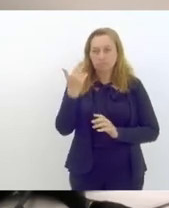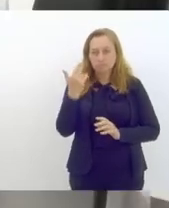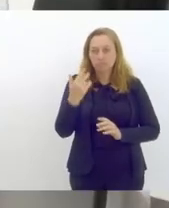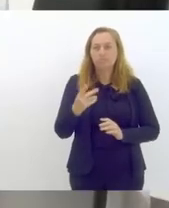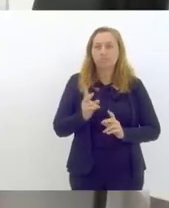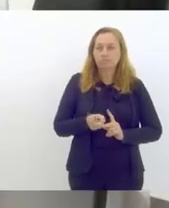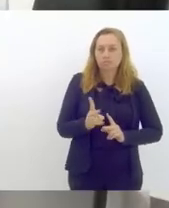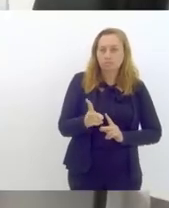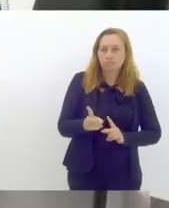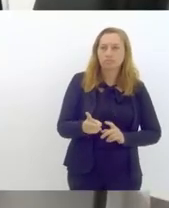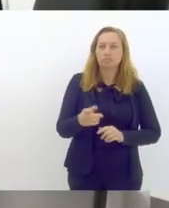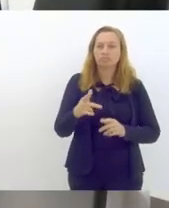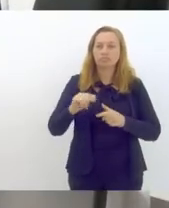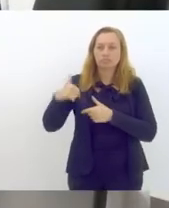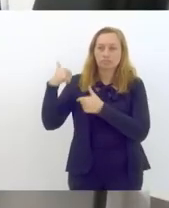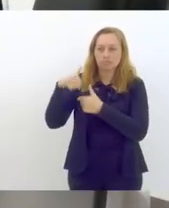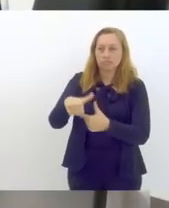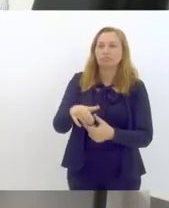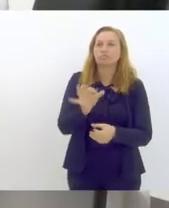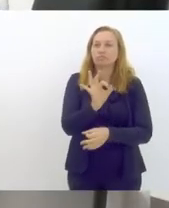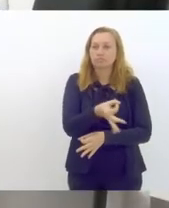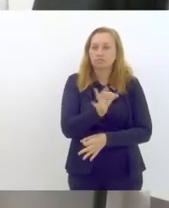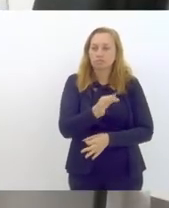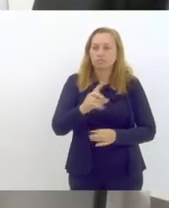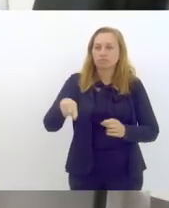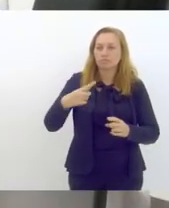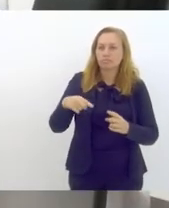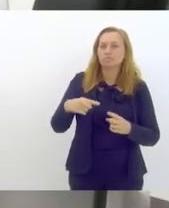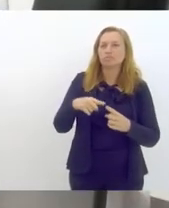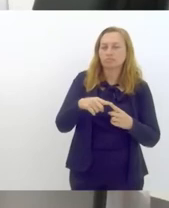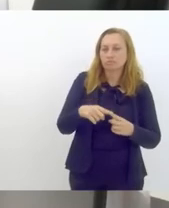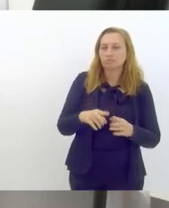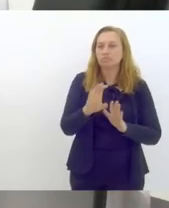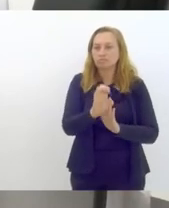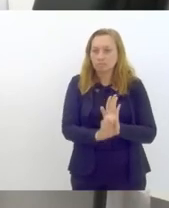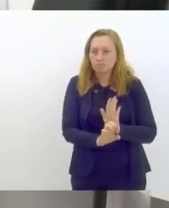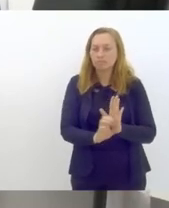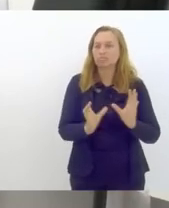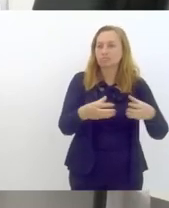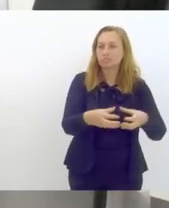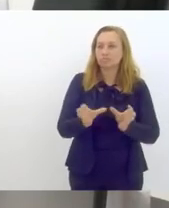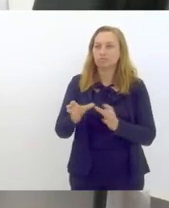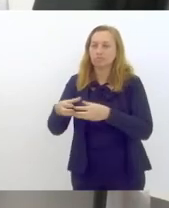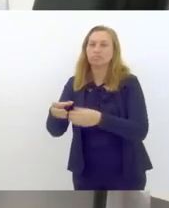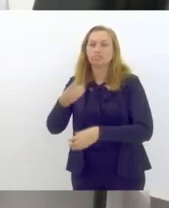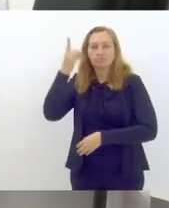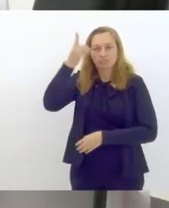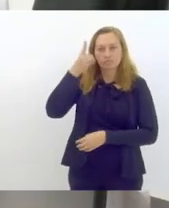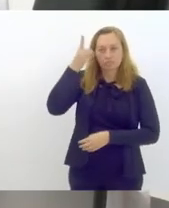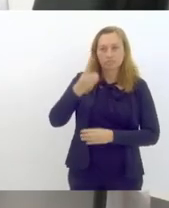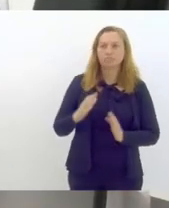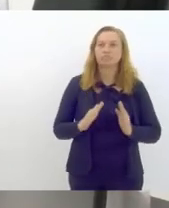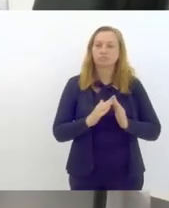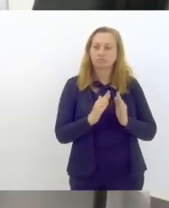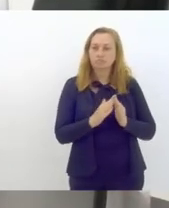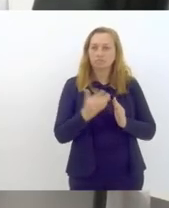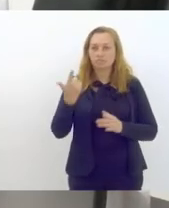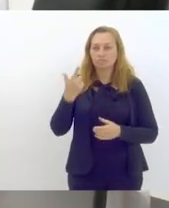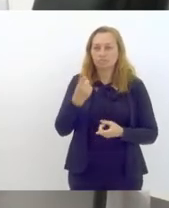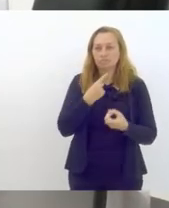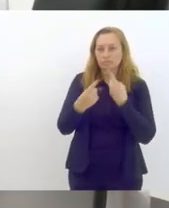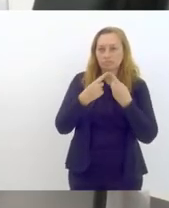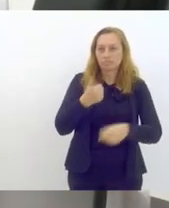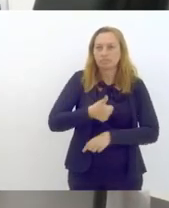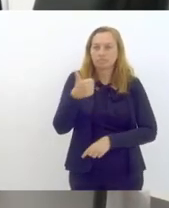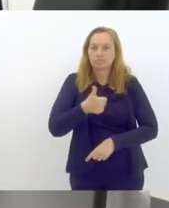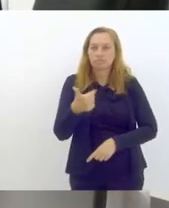trâmite tradicional e certamente vai ser objeto também de emenda, não só pelas comissões, mas pelos deputados da Casa, e vai ser discutido em primeira,